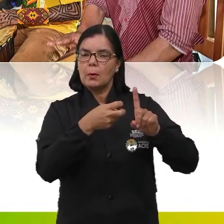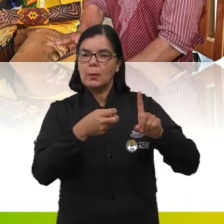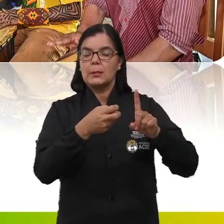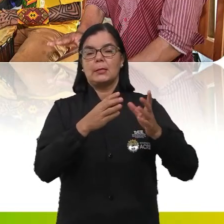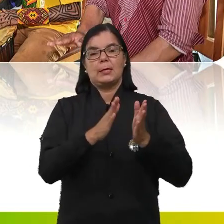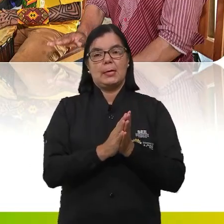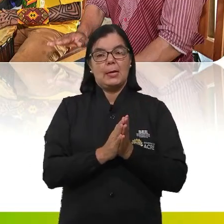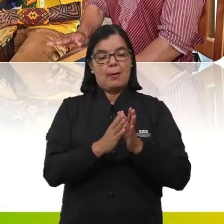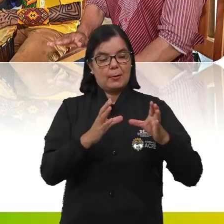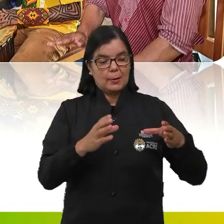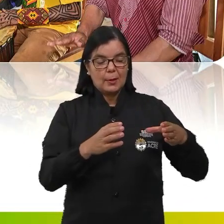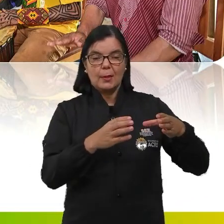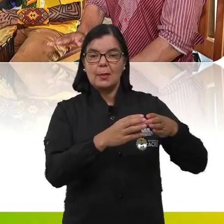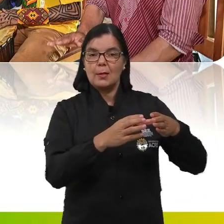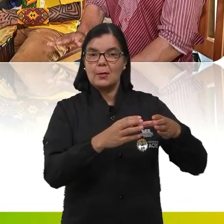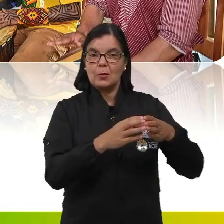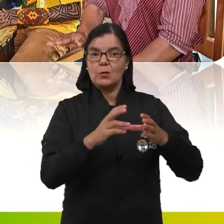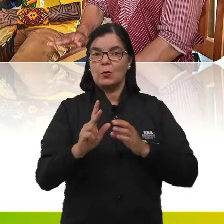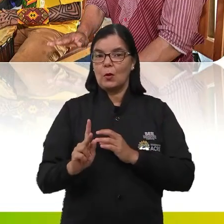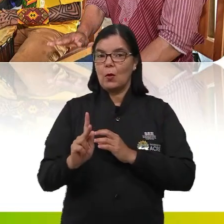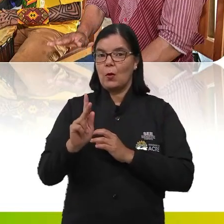principalmente dessa tribo,